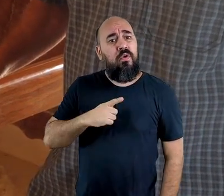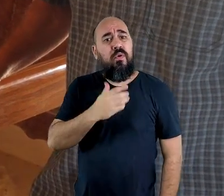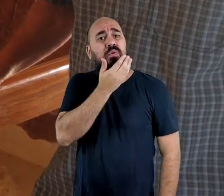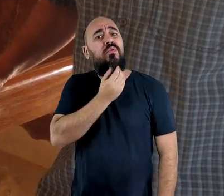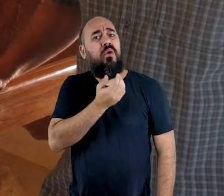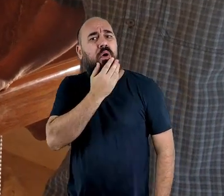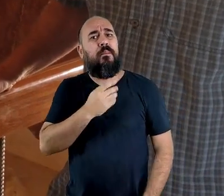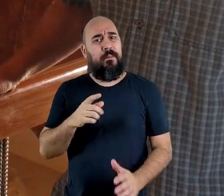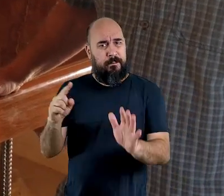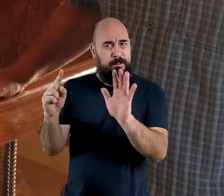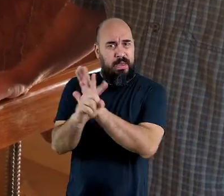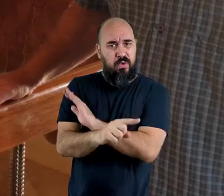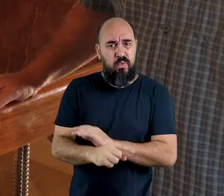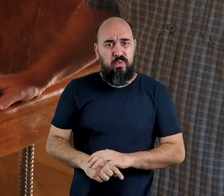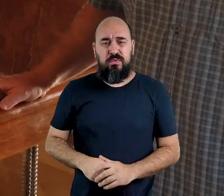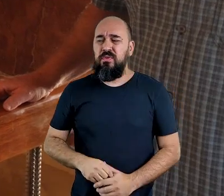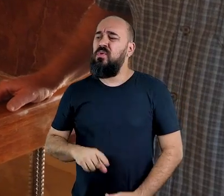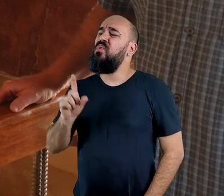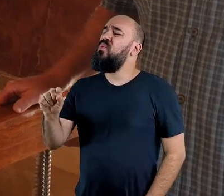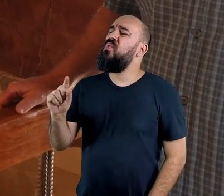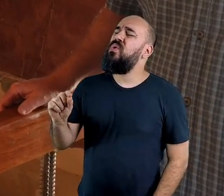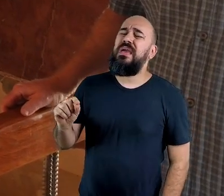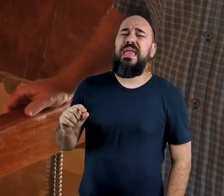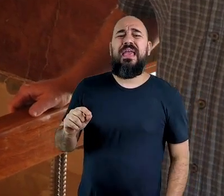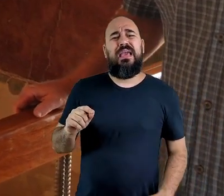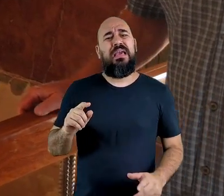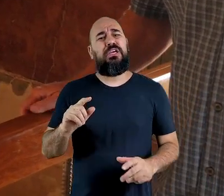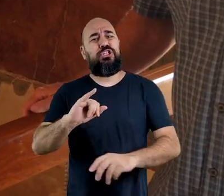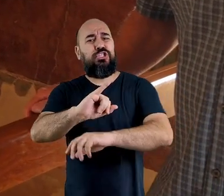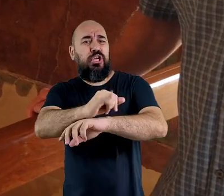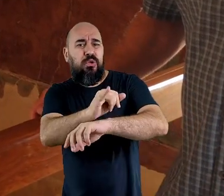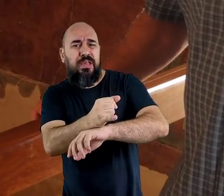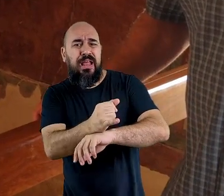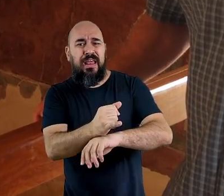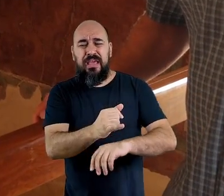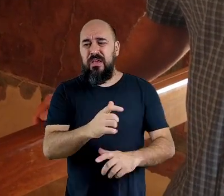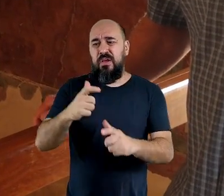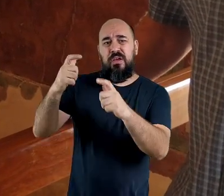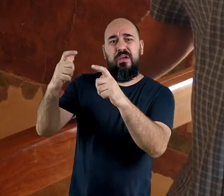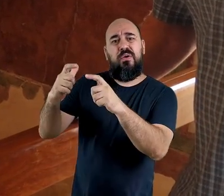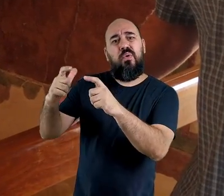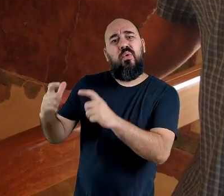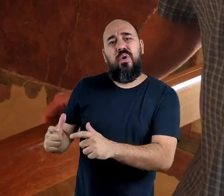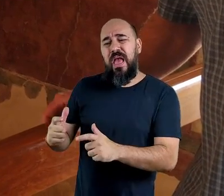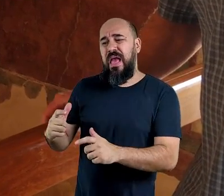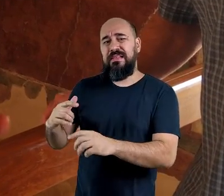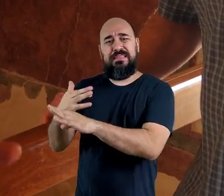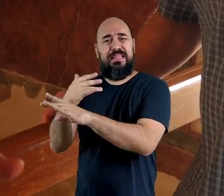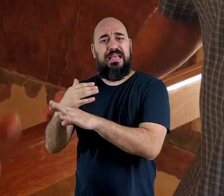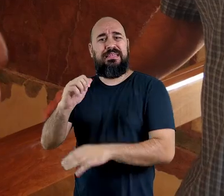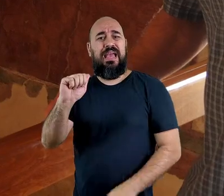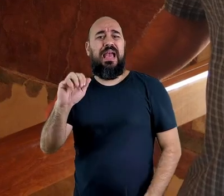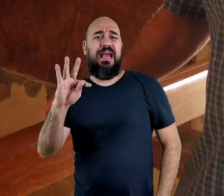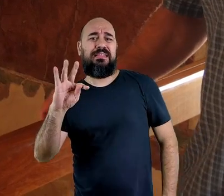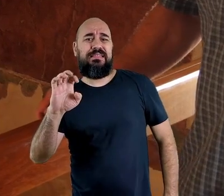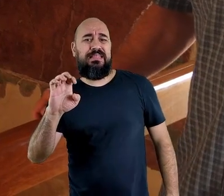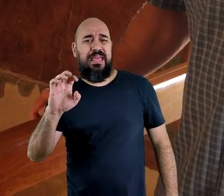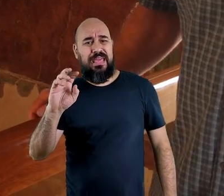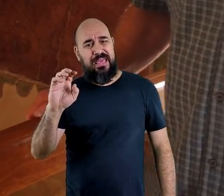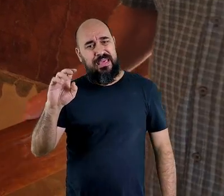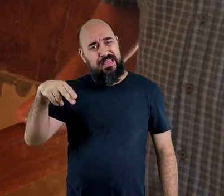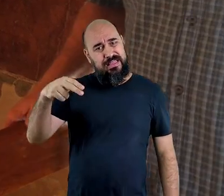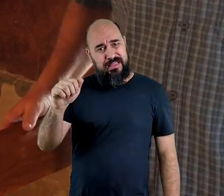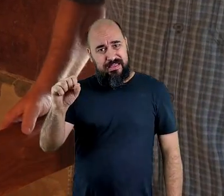tem Jerusalém a ver com Atenas? Porque naquela época, o grande problema do cristianismo era a aculturação